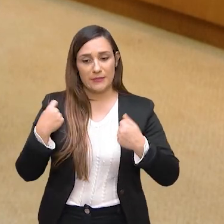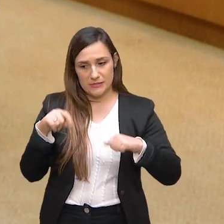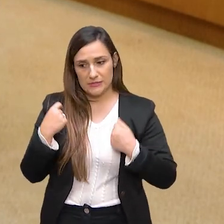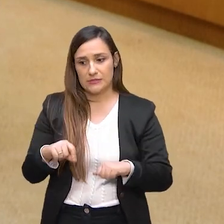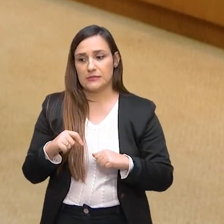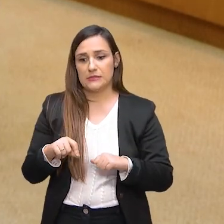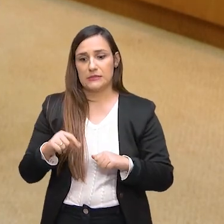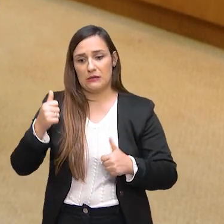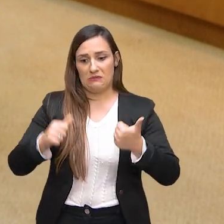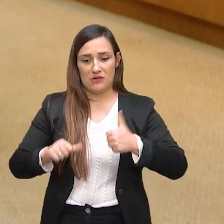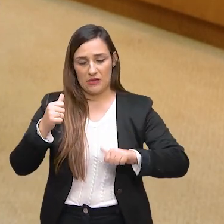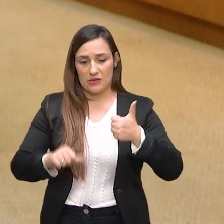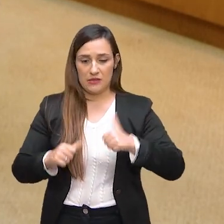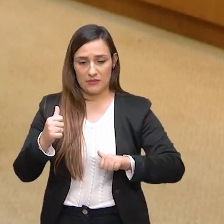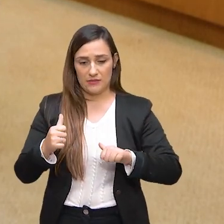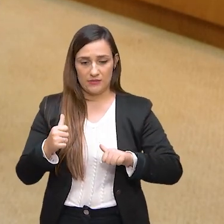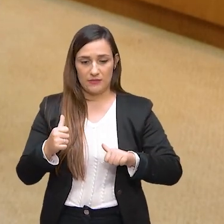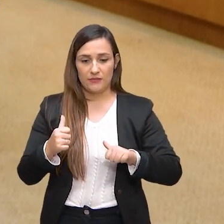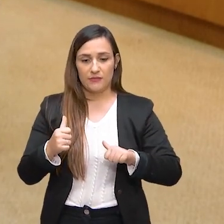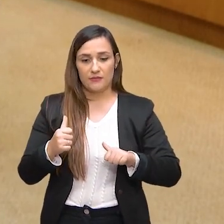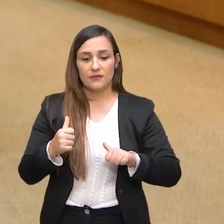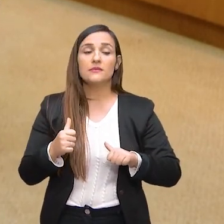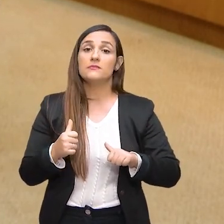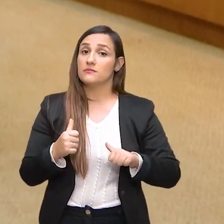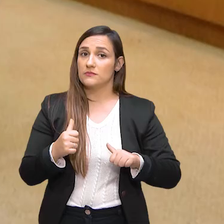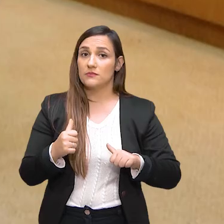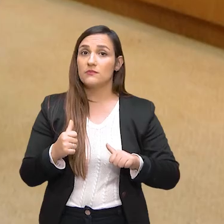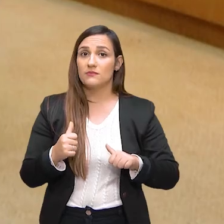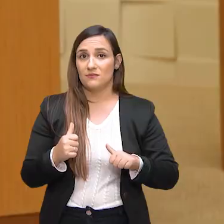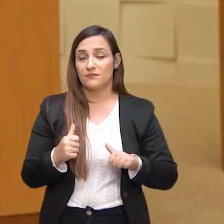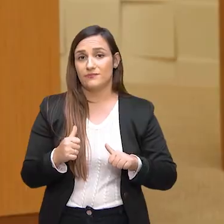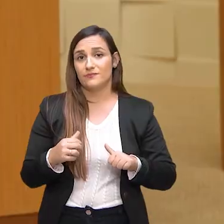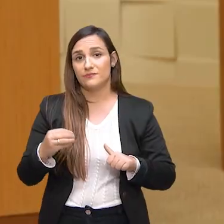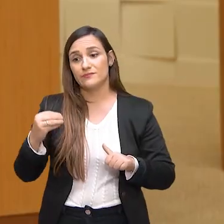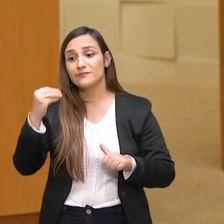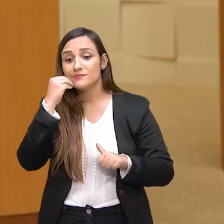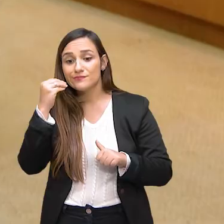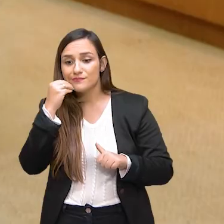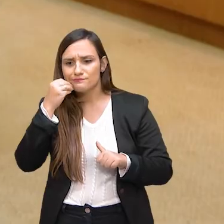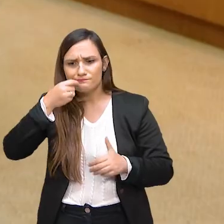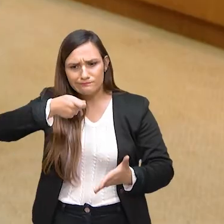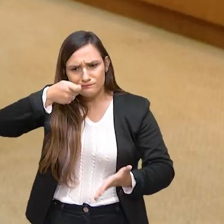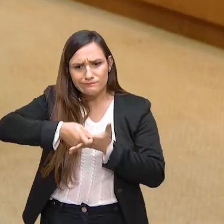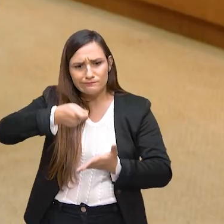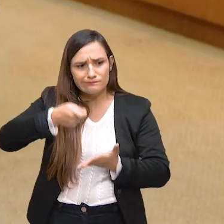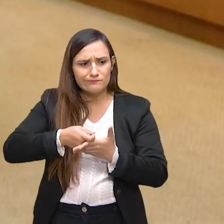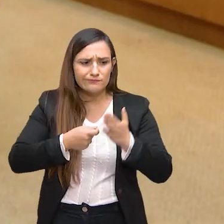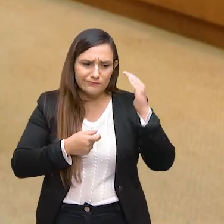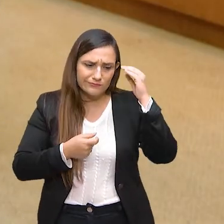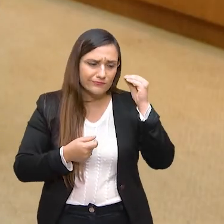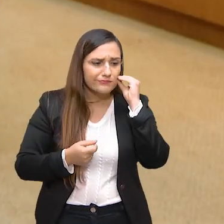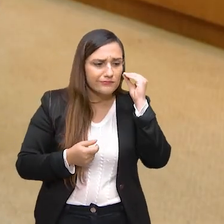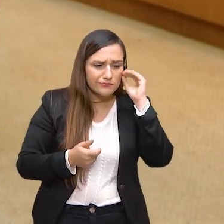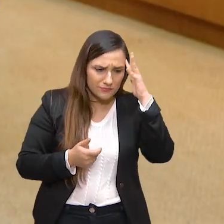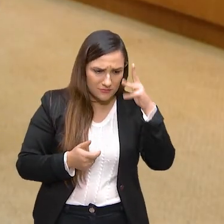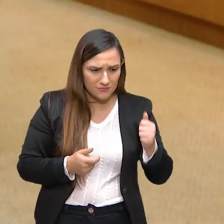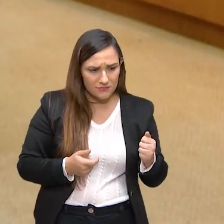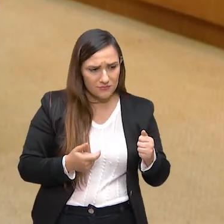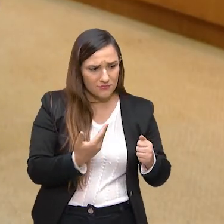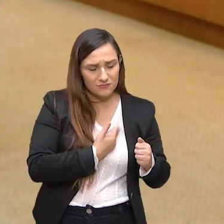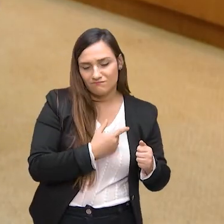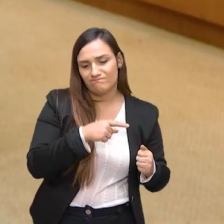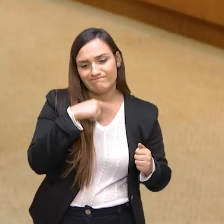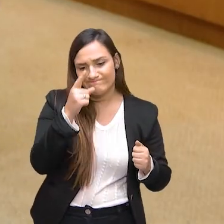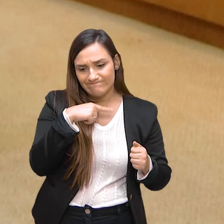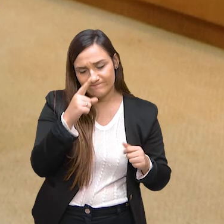passar primeiro por esses núcleos de mediação, teriam que receber o carimbo ali de que tentaram se resolver amigavelmente